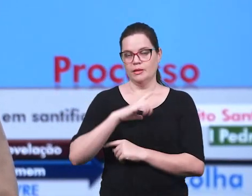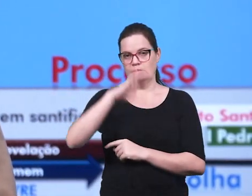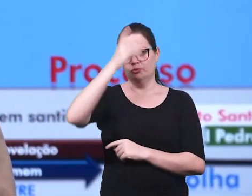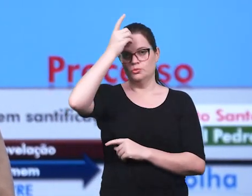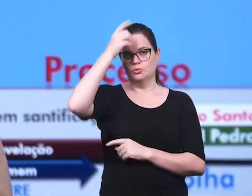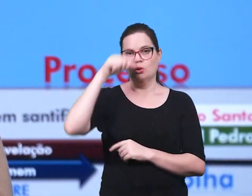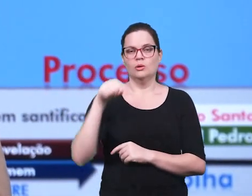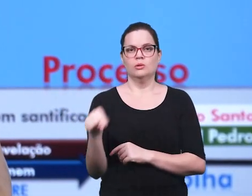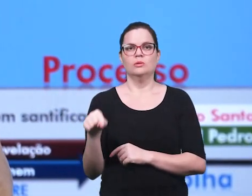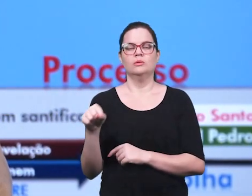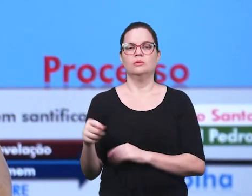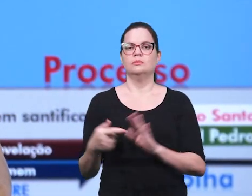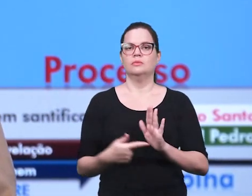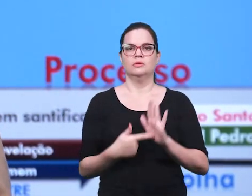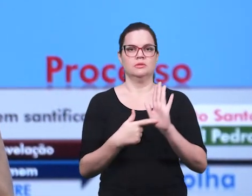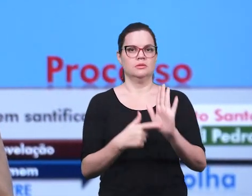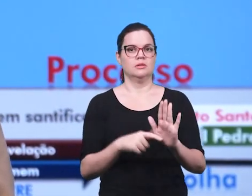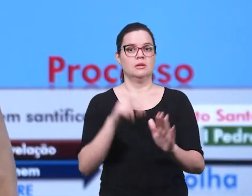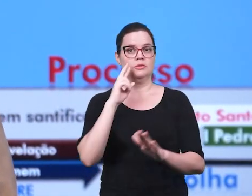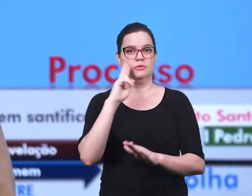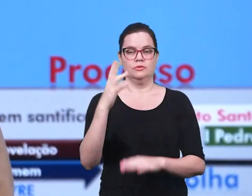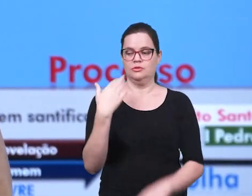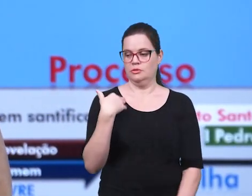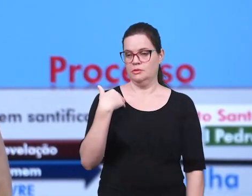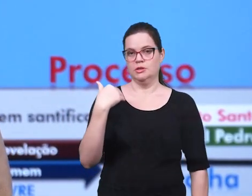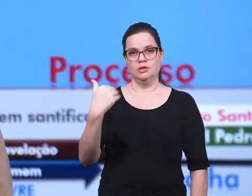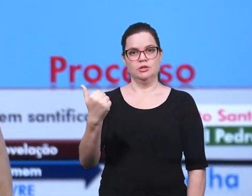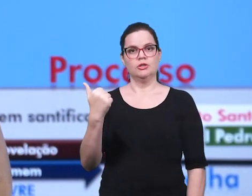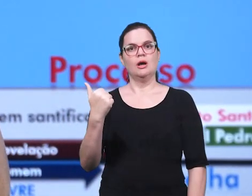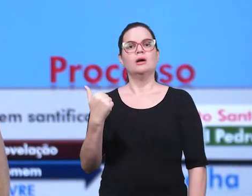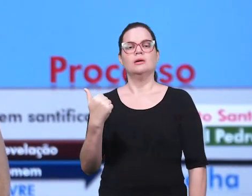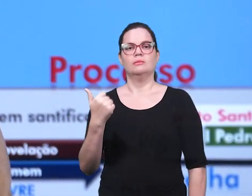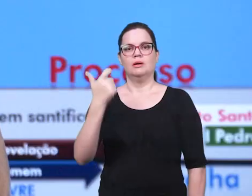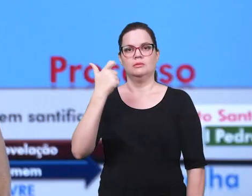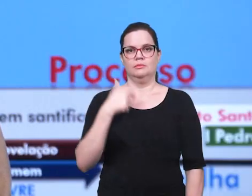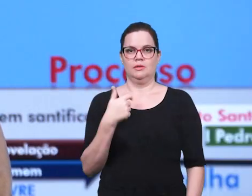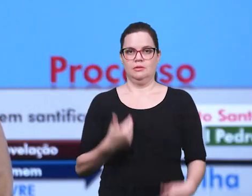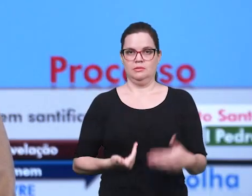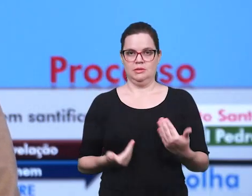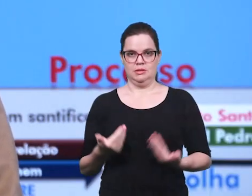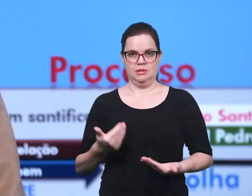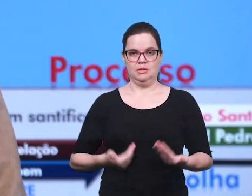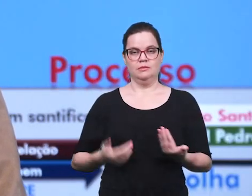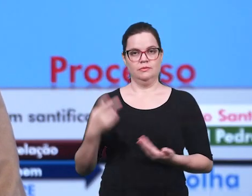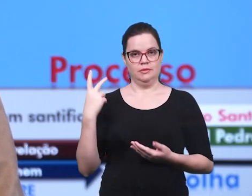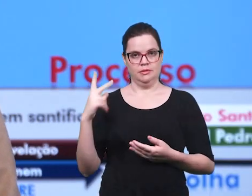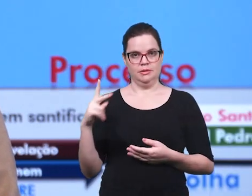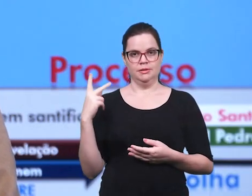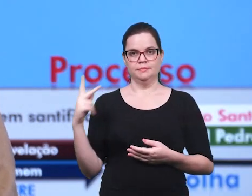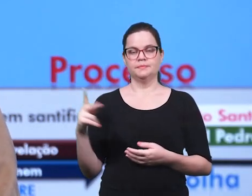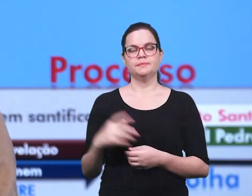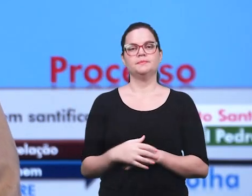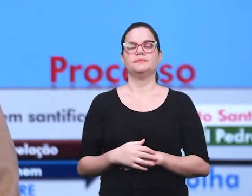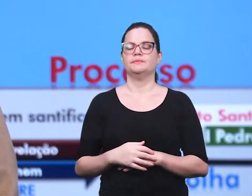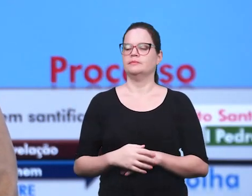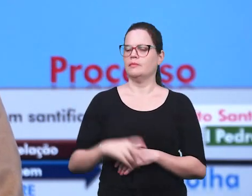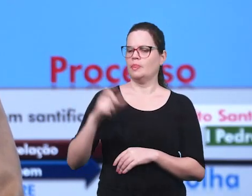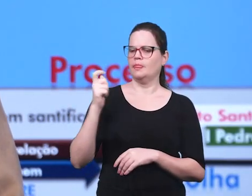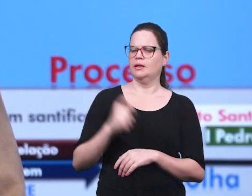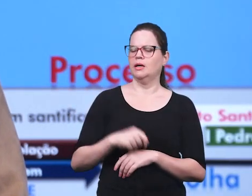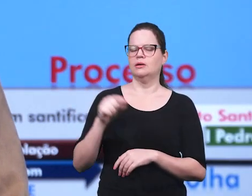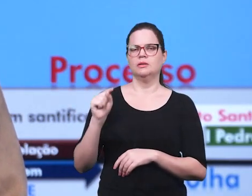aquilo mostrando que o Senhor tinha me chamado, tinha me separado para estar na presença dele. E naquele momento ali,